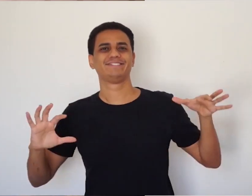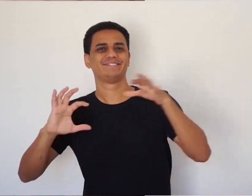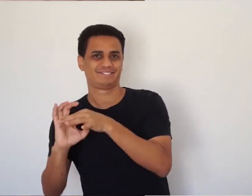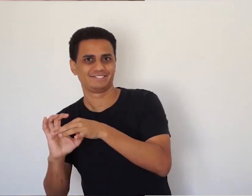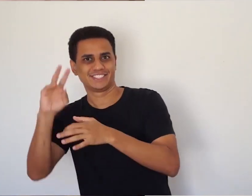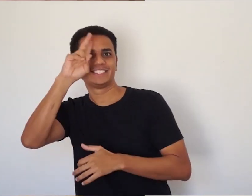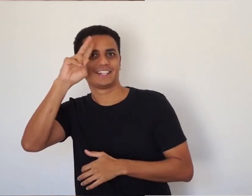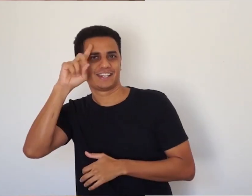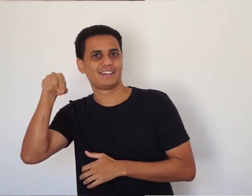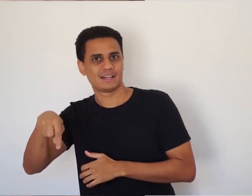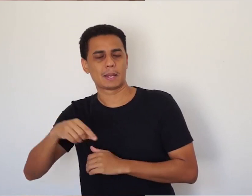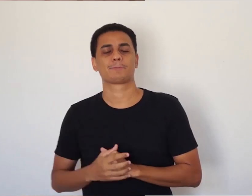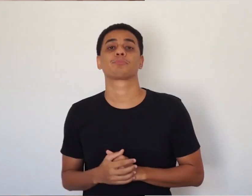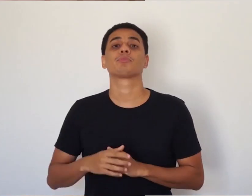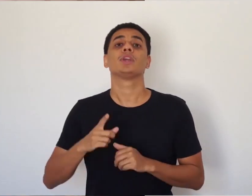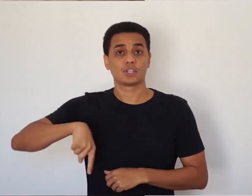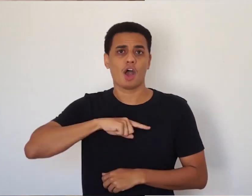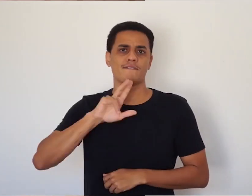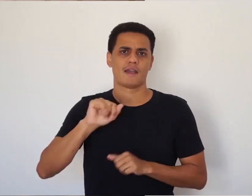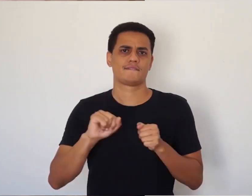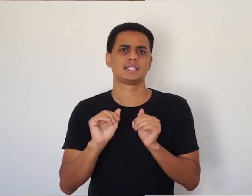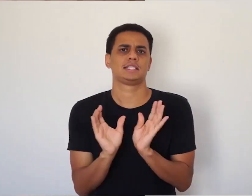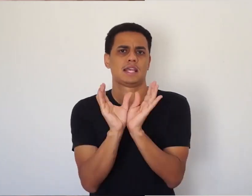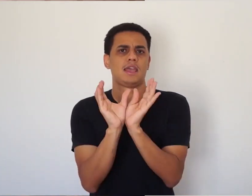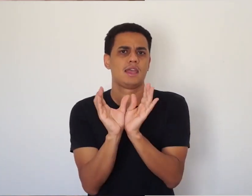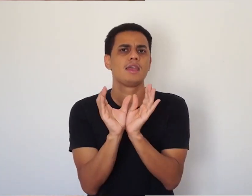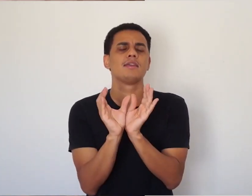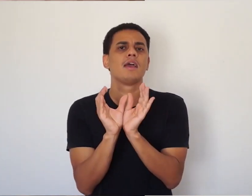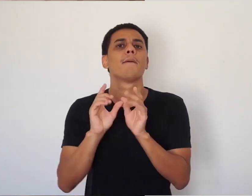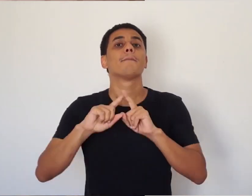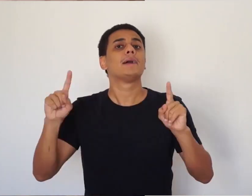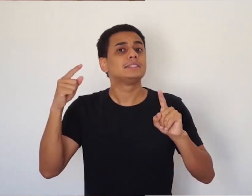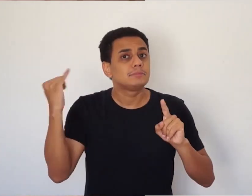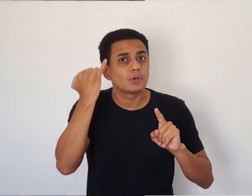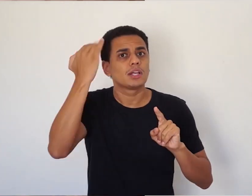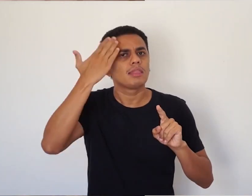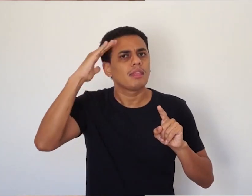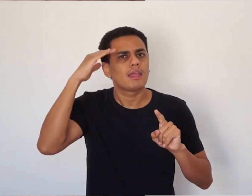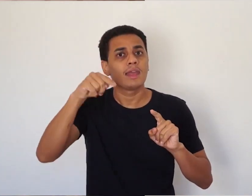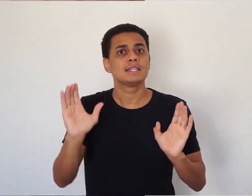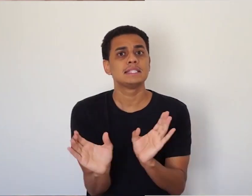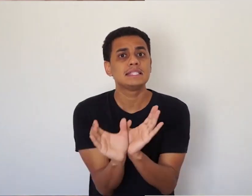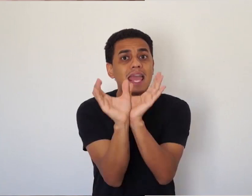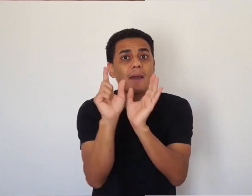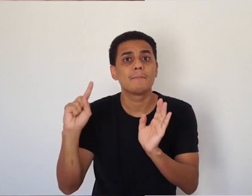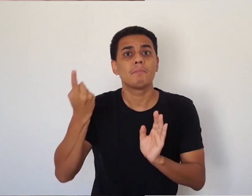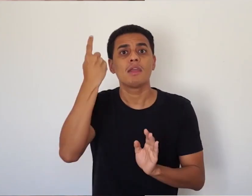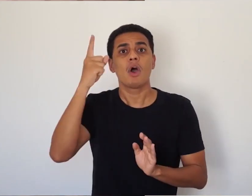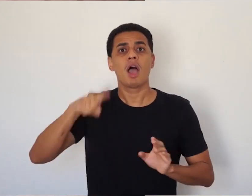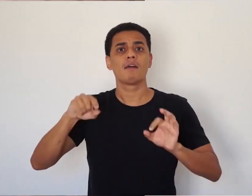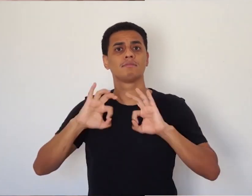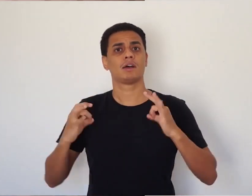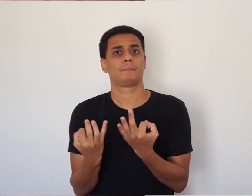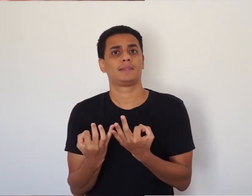nós vamos celebrar a ceia daqui a pouco. E é muito interessante você entender que a primeira ceia foi em família. Não foi uma ação coletiva, não